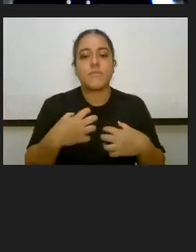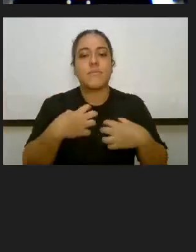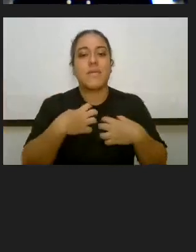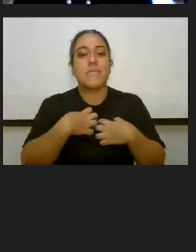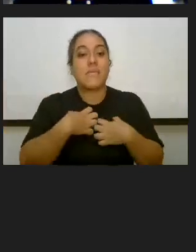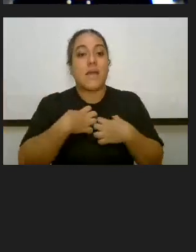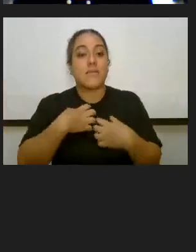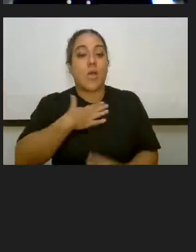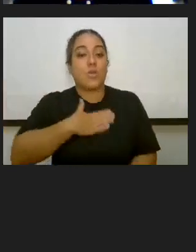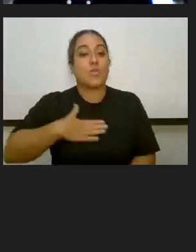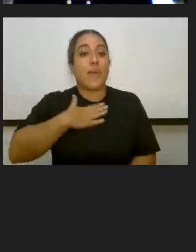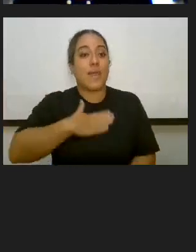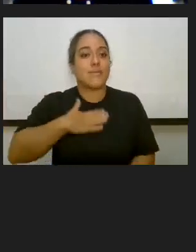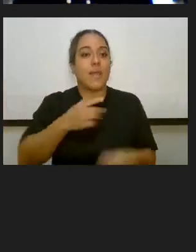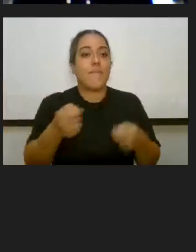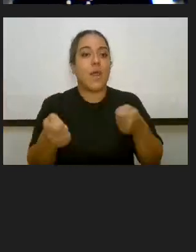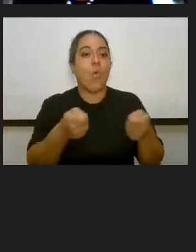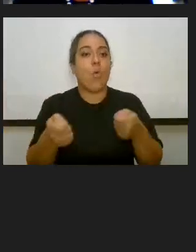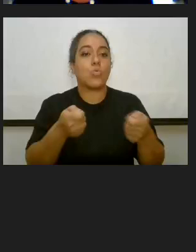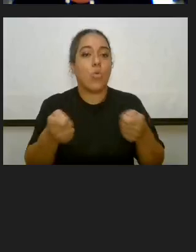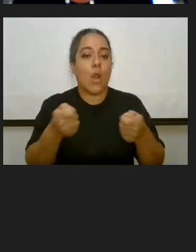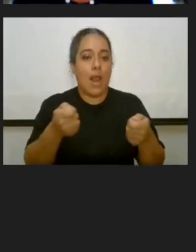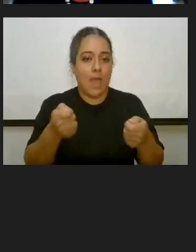vão regular o humor, como